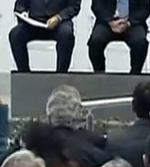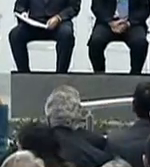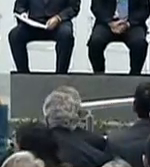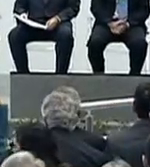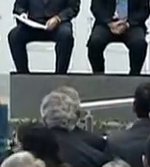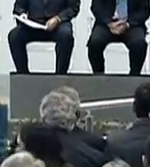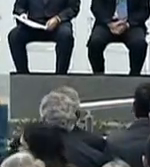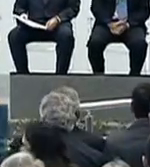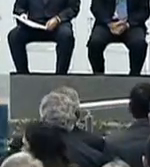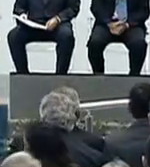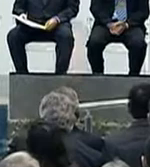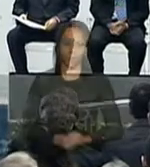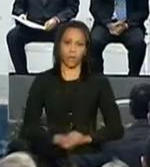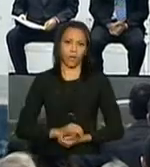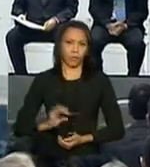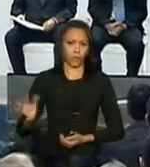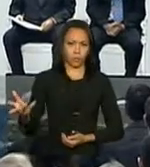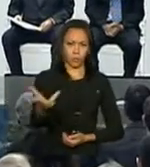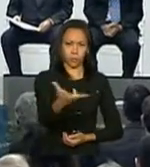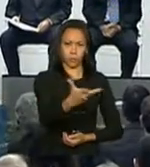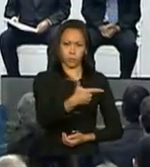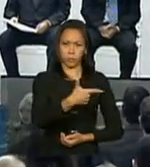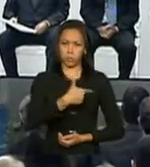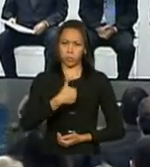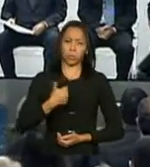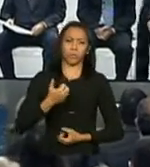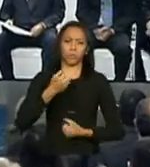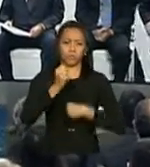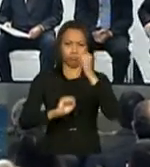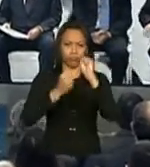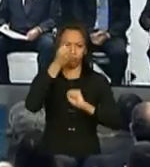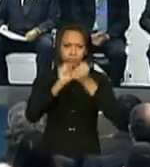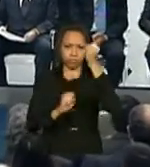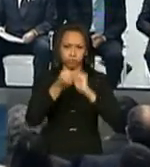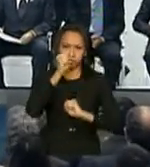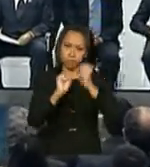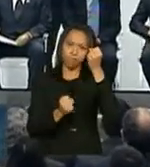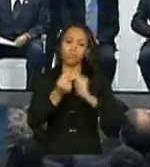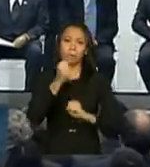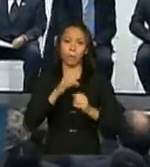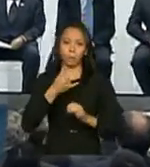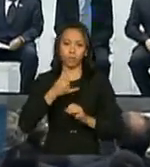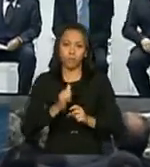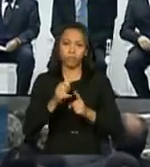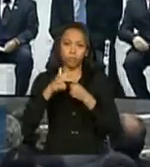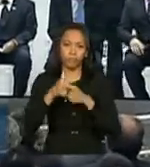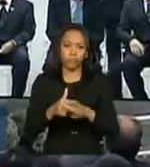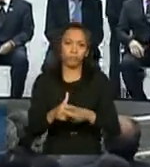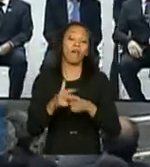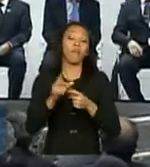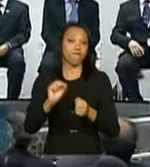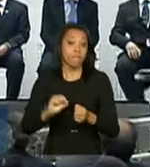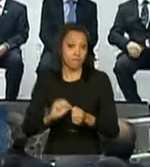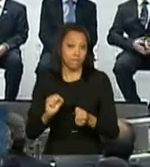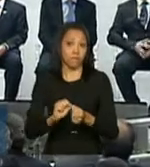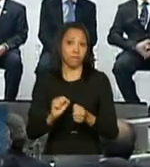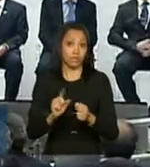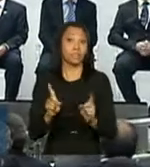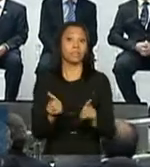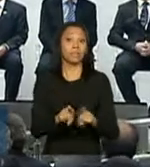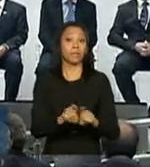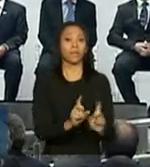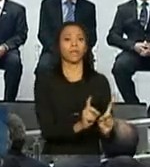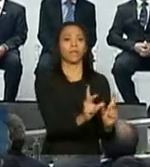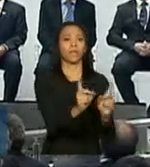Excelência mundial em transformadores para instrumentos, a Baltô Produtos Elétricos projeta, fabrica e